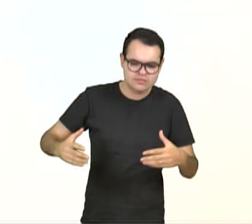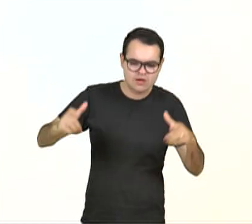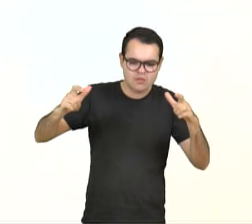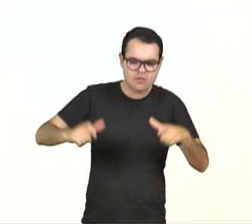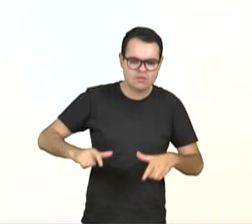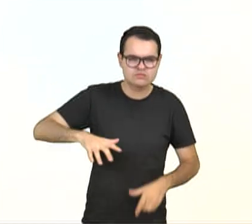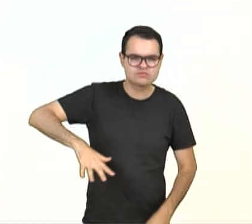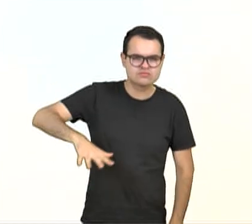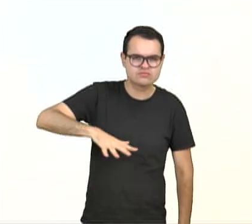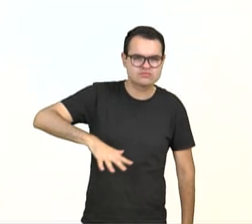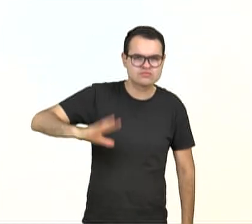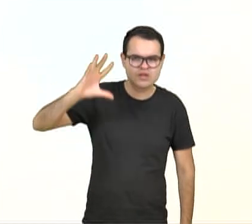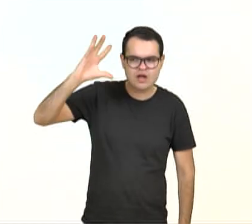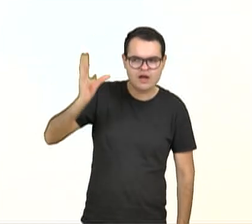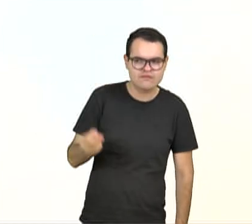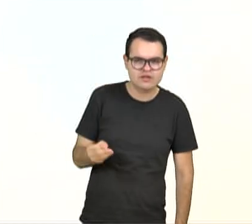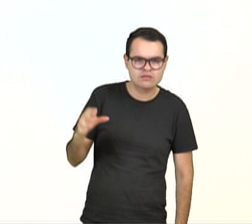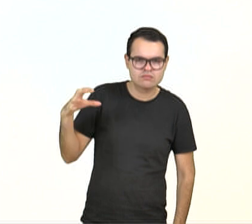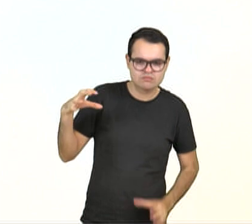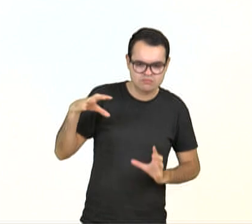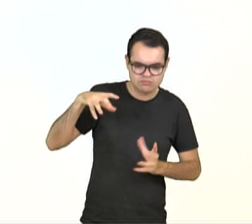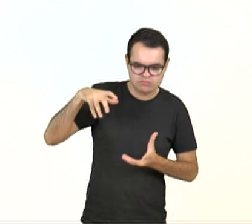Então, por que está ali essa área de